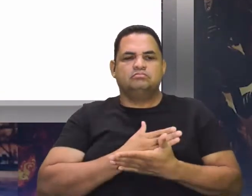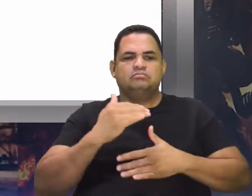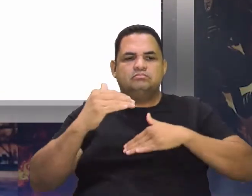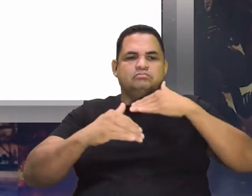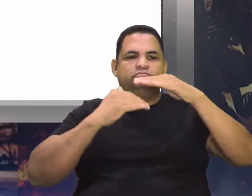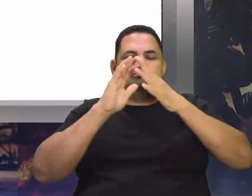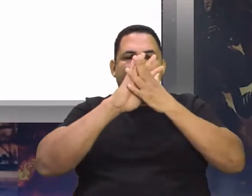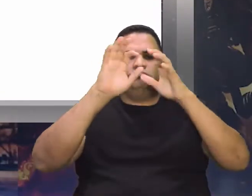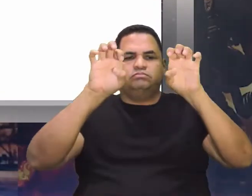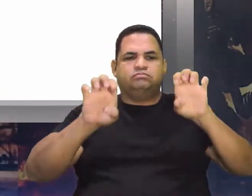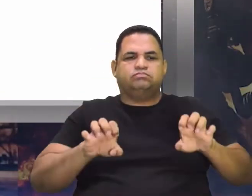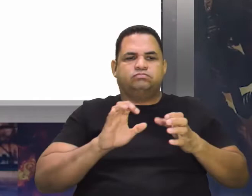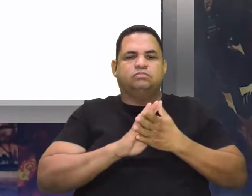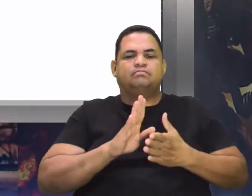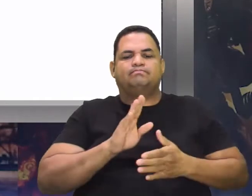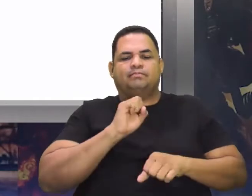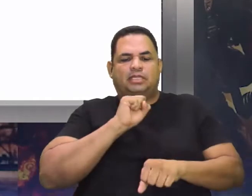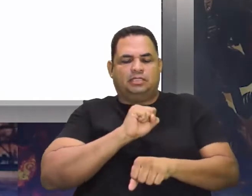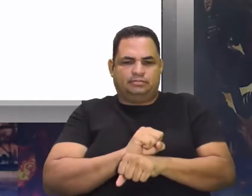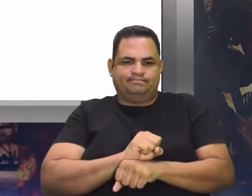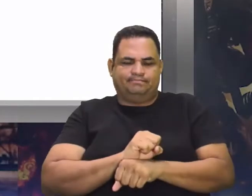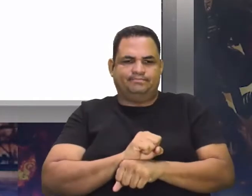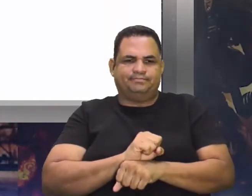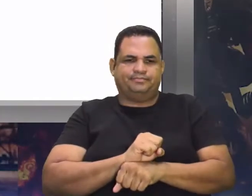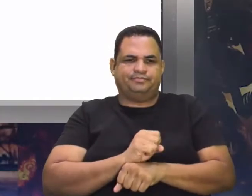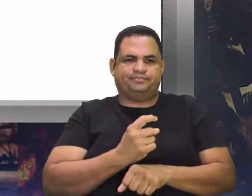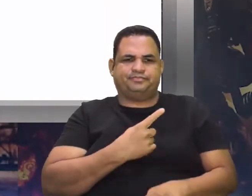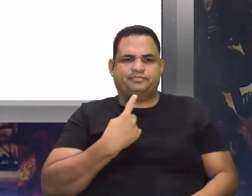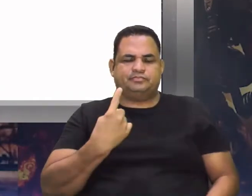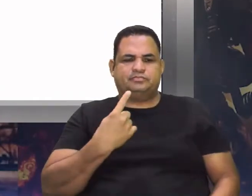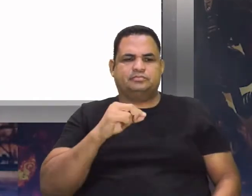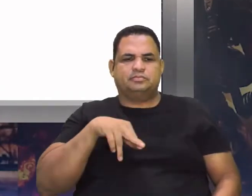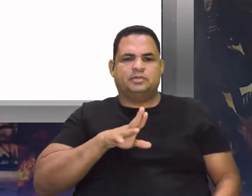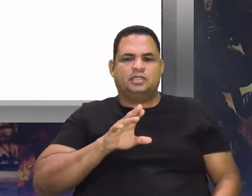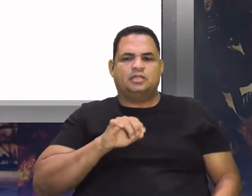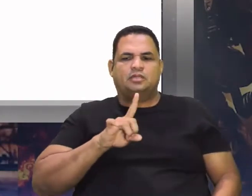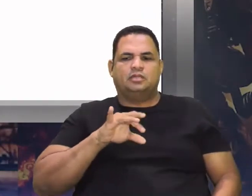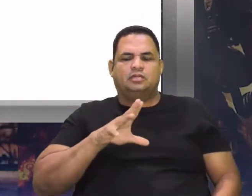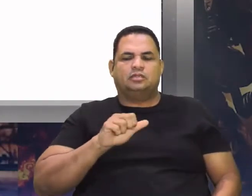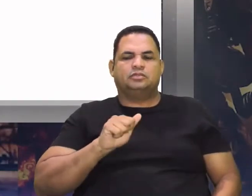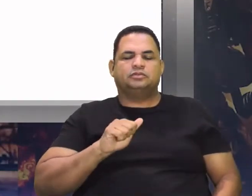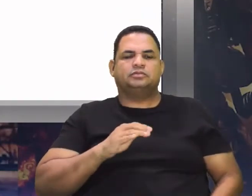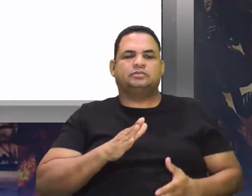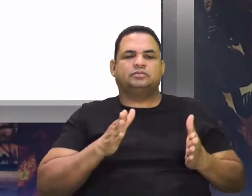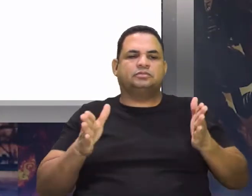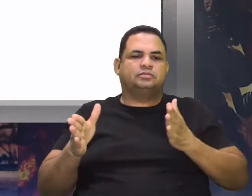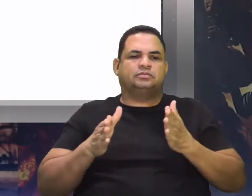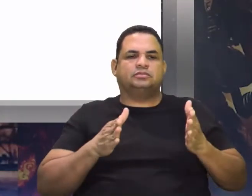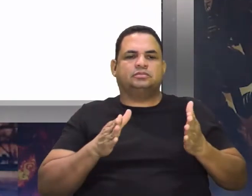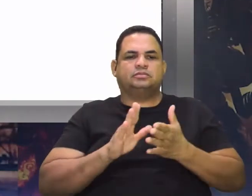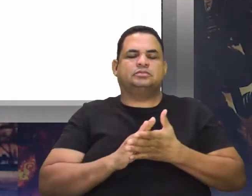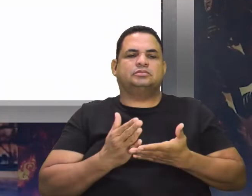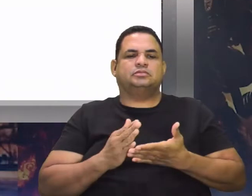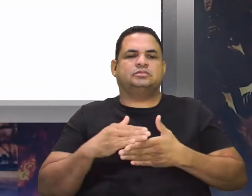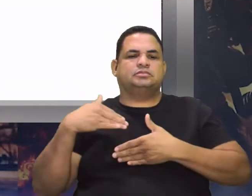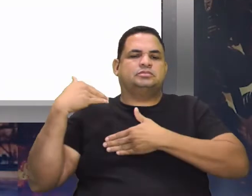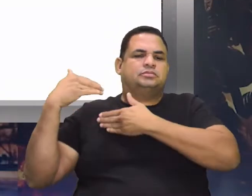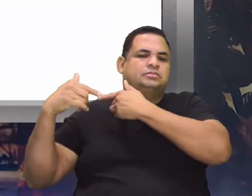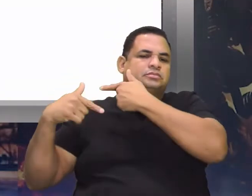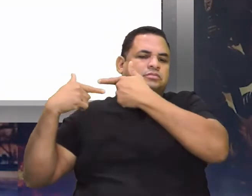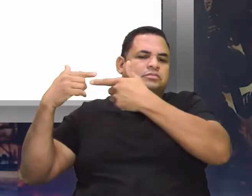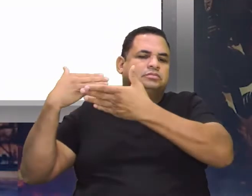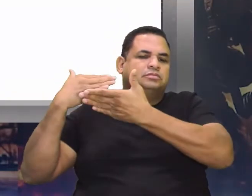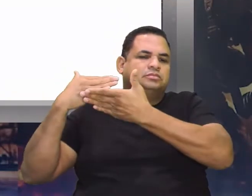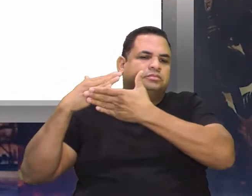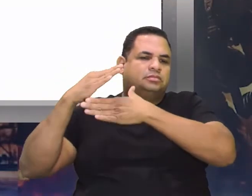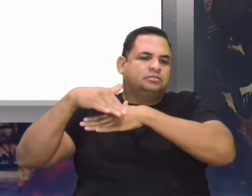uma estrutura mais sedentária. Aqui no Neolítico, já no período Neolítico da pré-história, esse ser humano